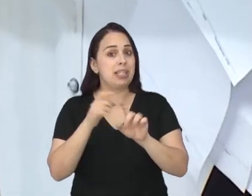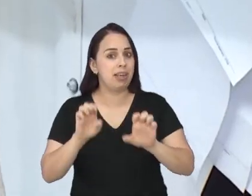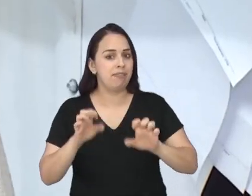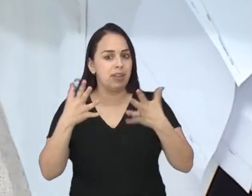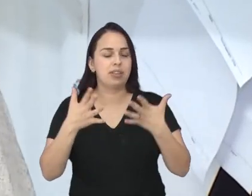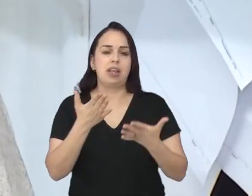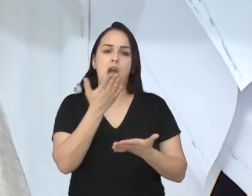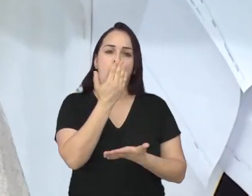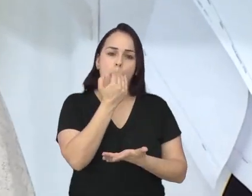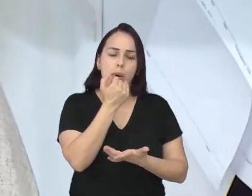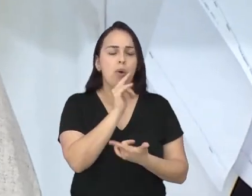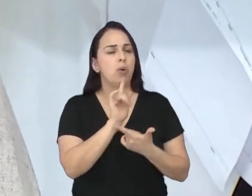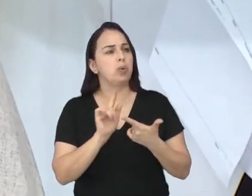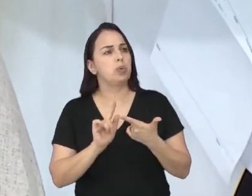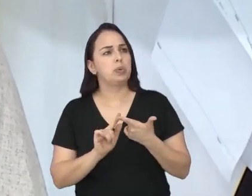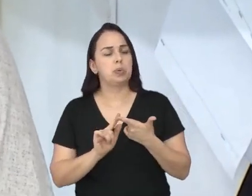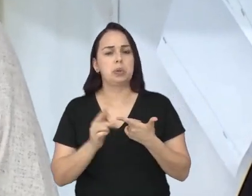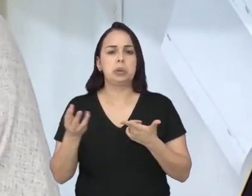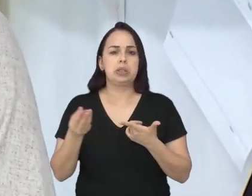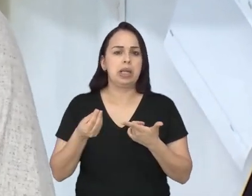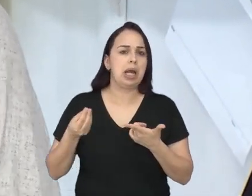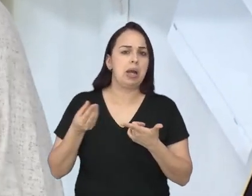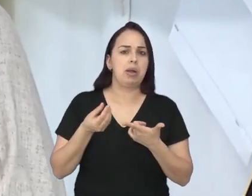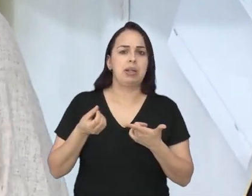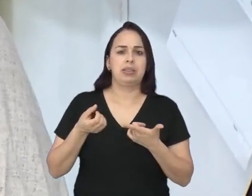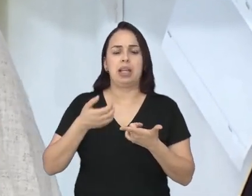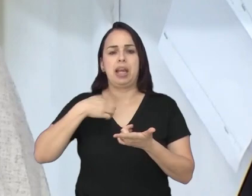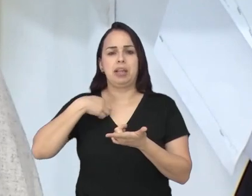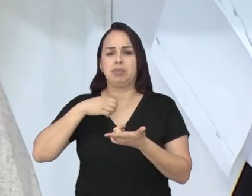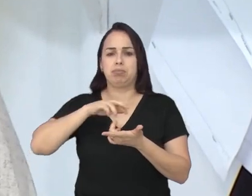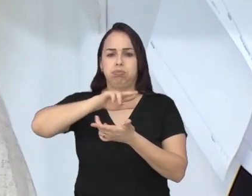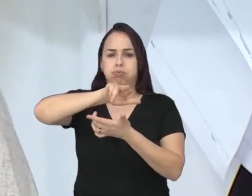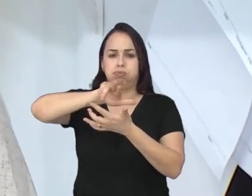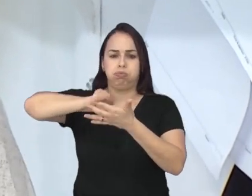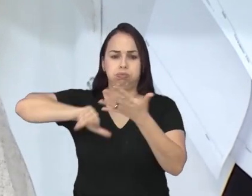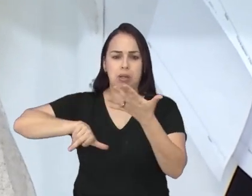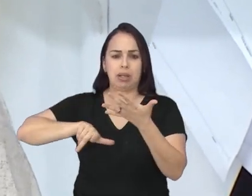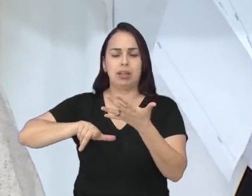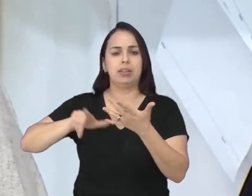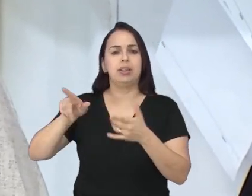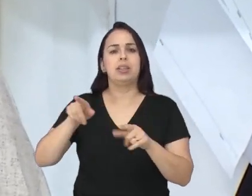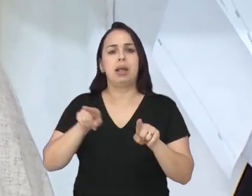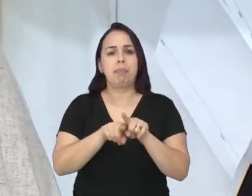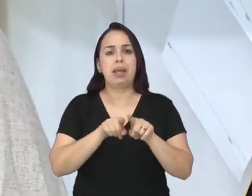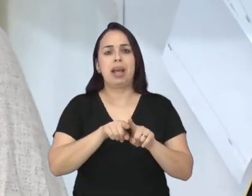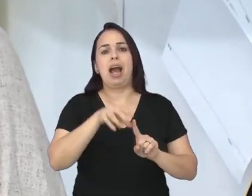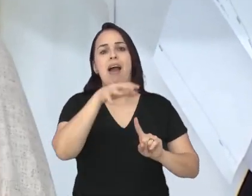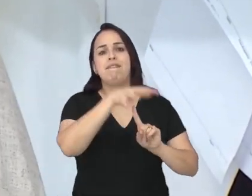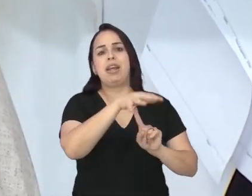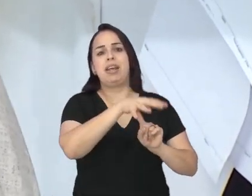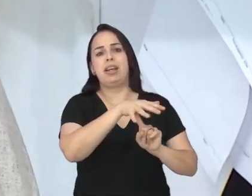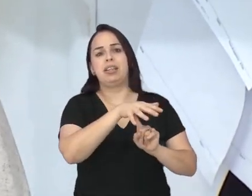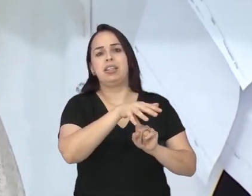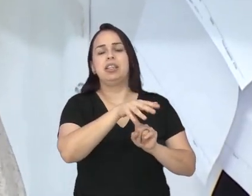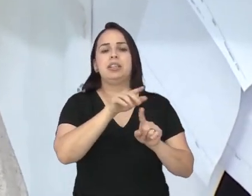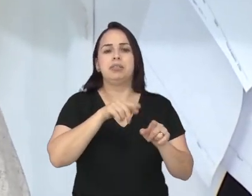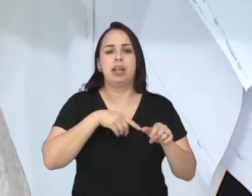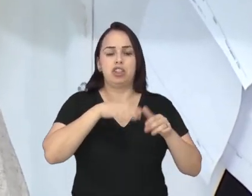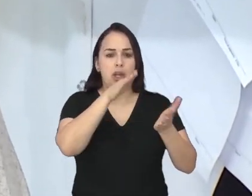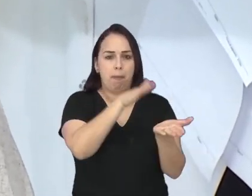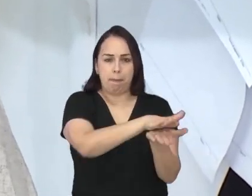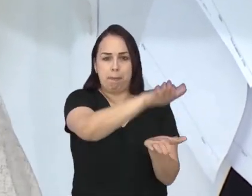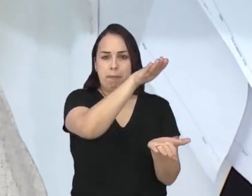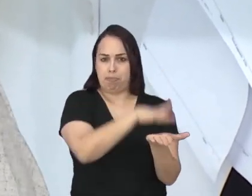então tem almoço, tem uma atividade ou outra. Essa última teve a feira gráfica, que esse evento